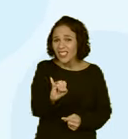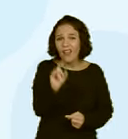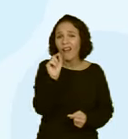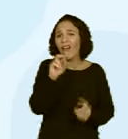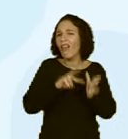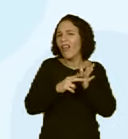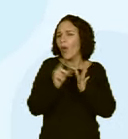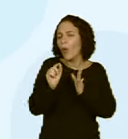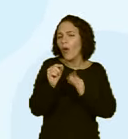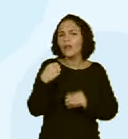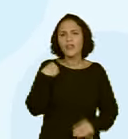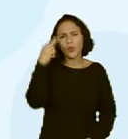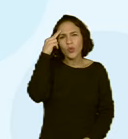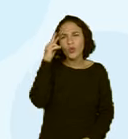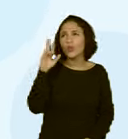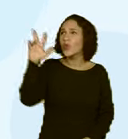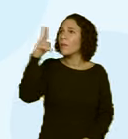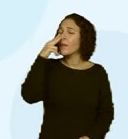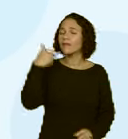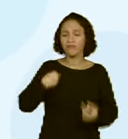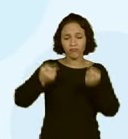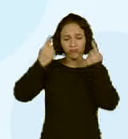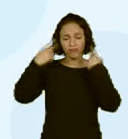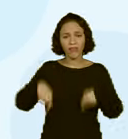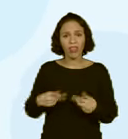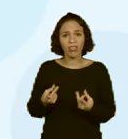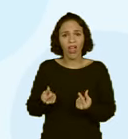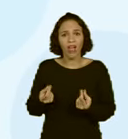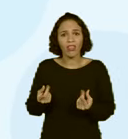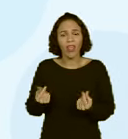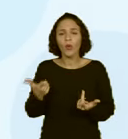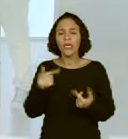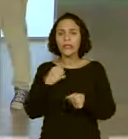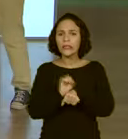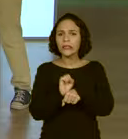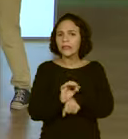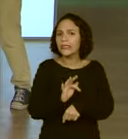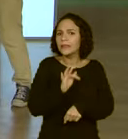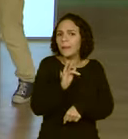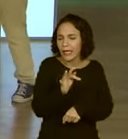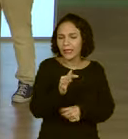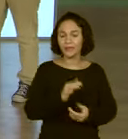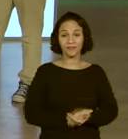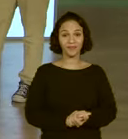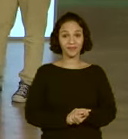não existimos, não é verdade? Sim, esperança, acreditar nas coisas.